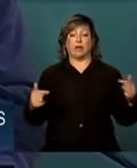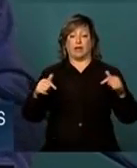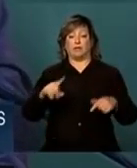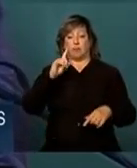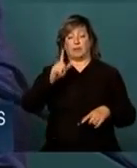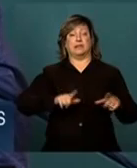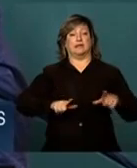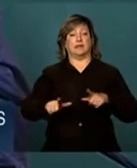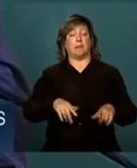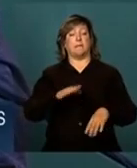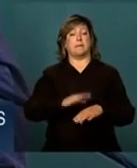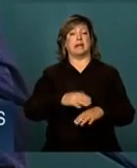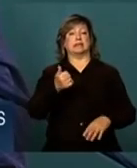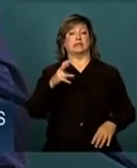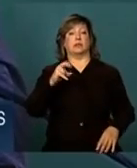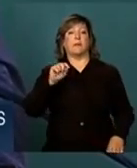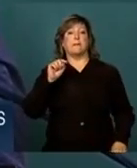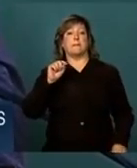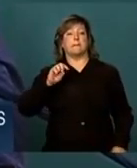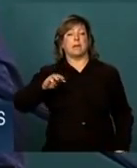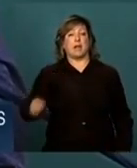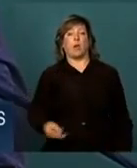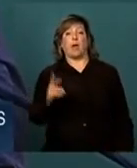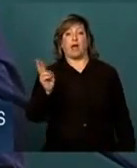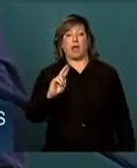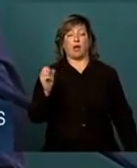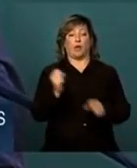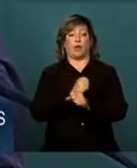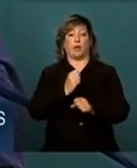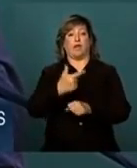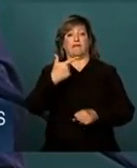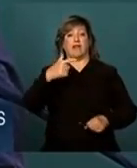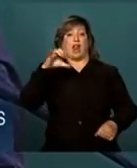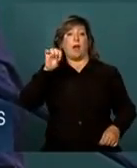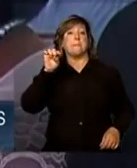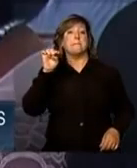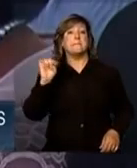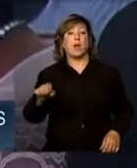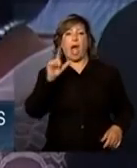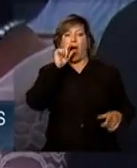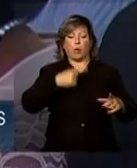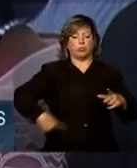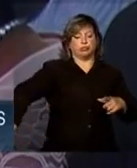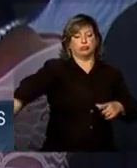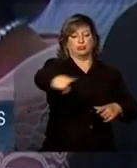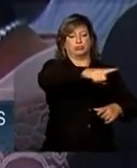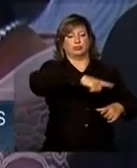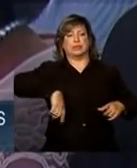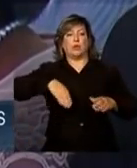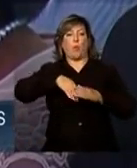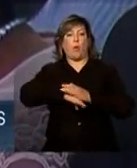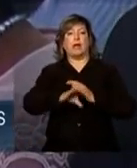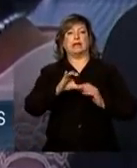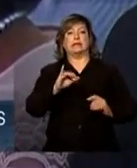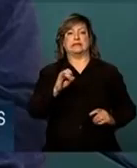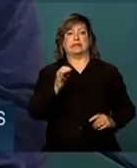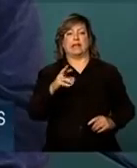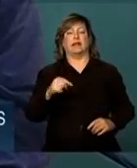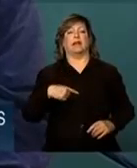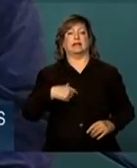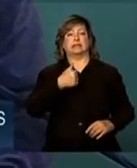de mais de 150 milhões de reais para construir 29 mil cisternas em 55 municípios do